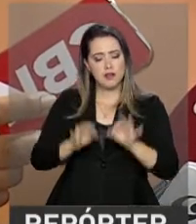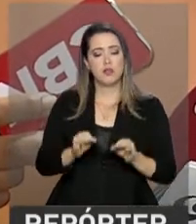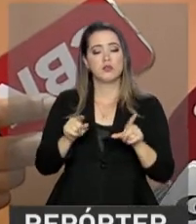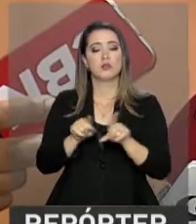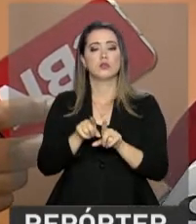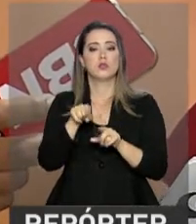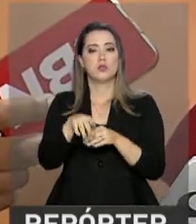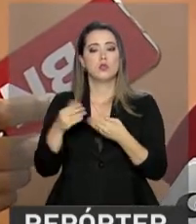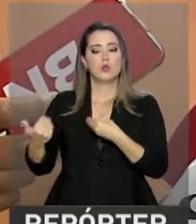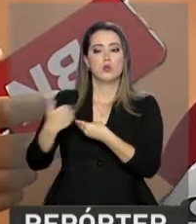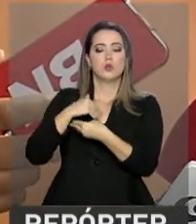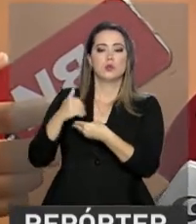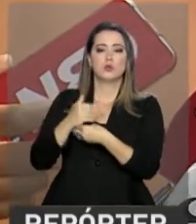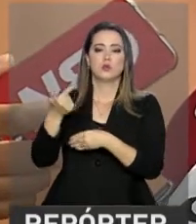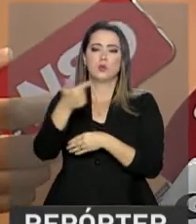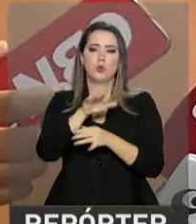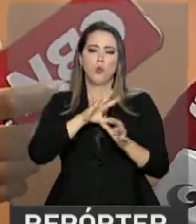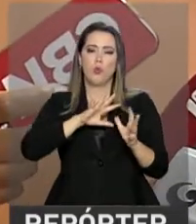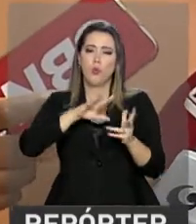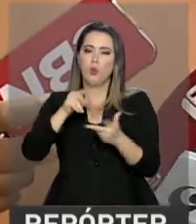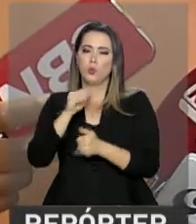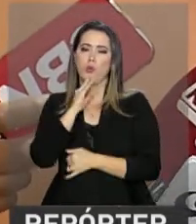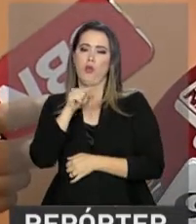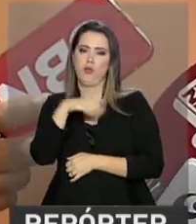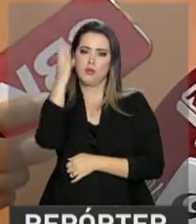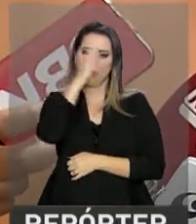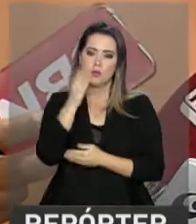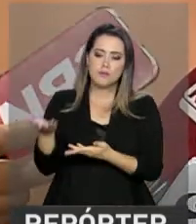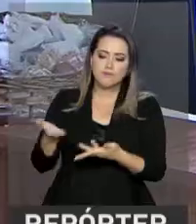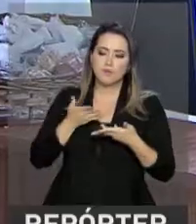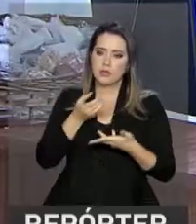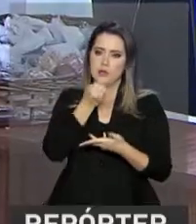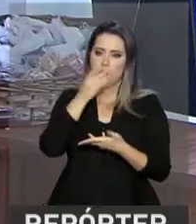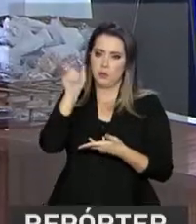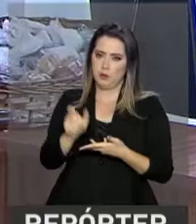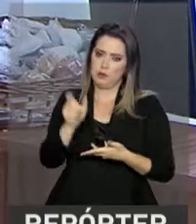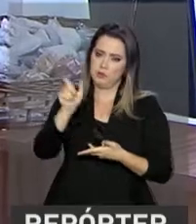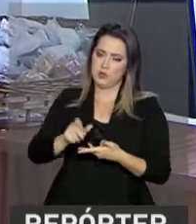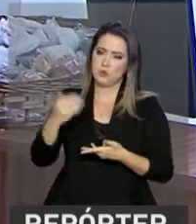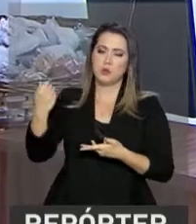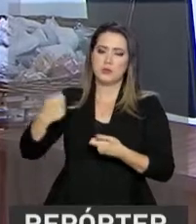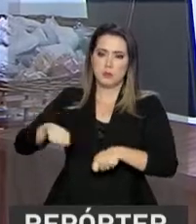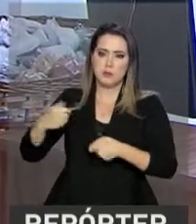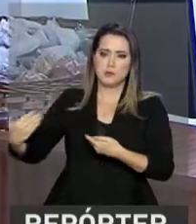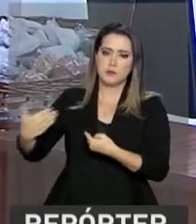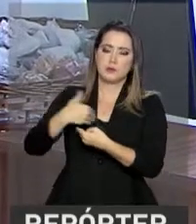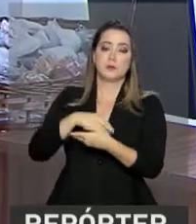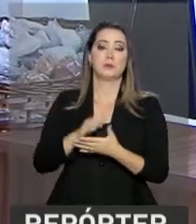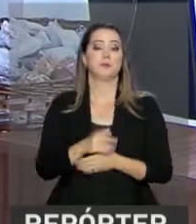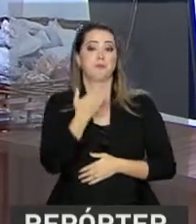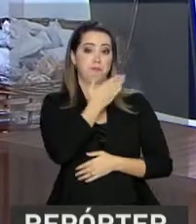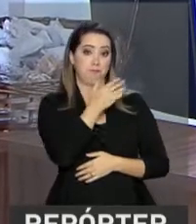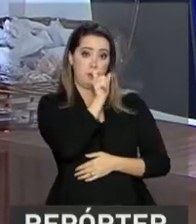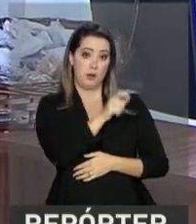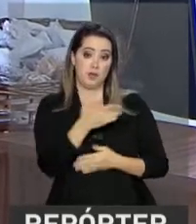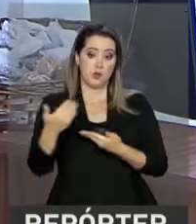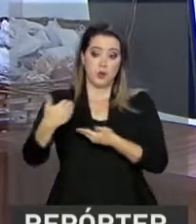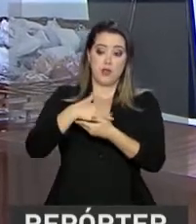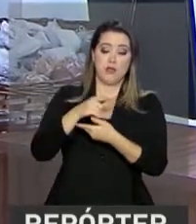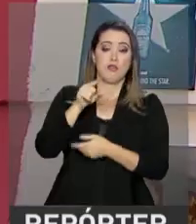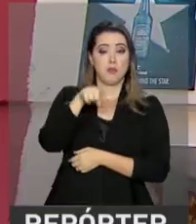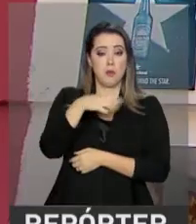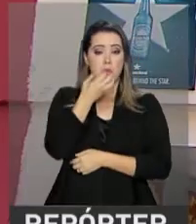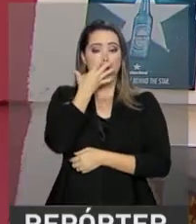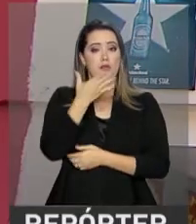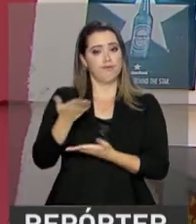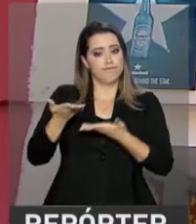brasileira nos organismos internacionais como uma política satisfatória. E quem vem para o país se sente bem recebido. Há 4 anos no